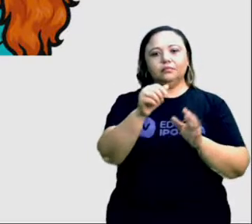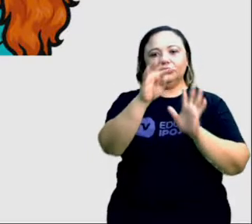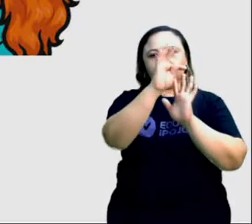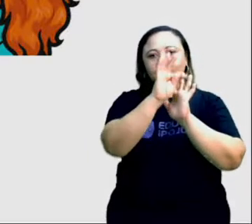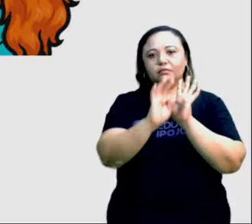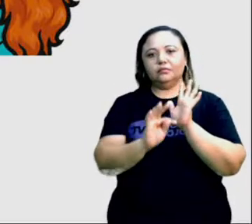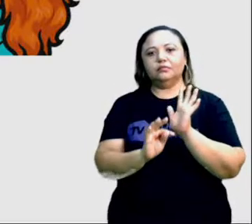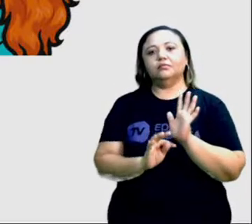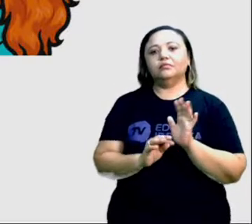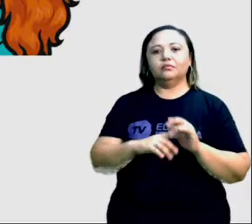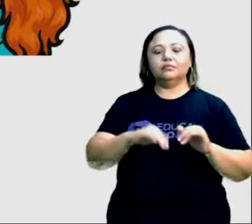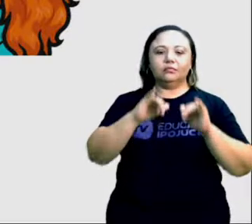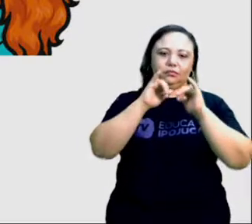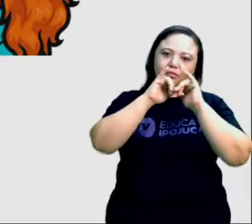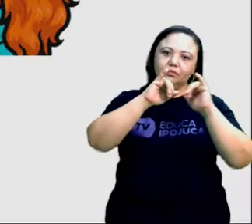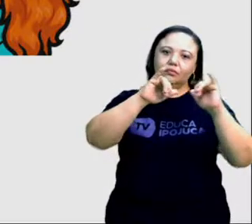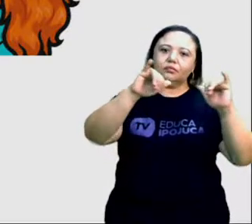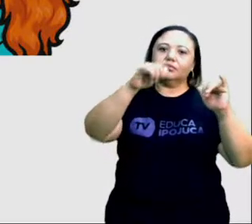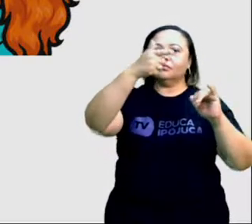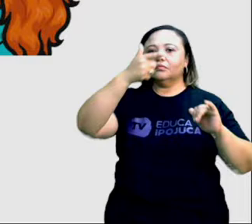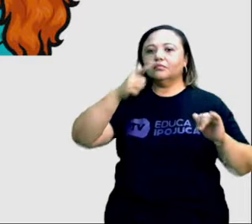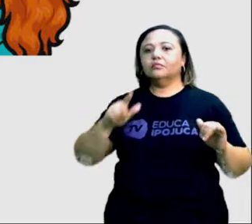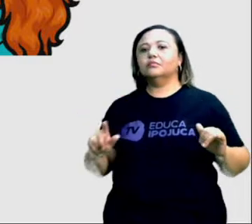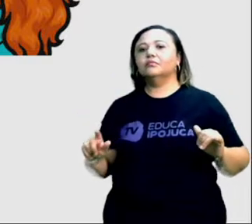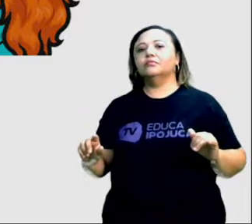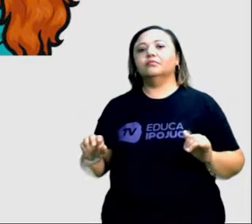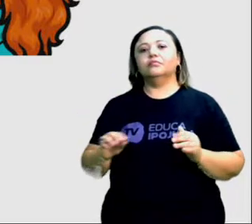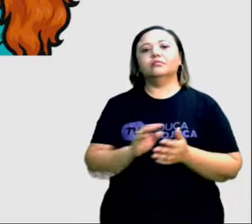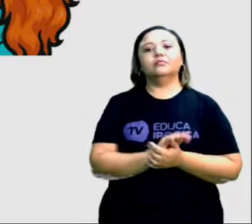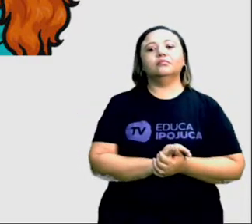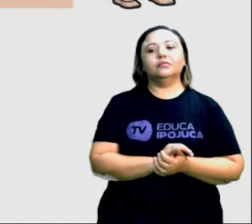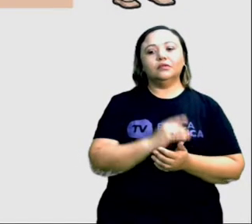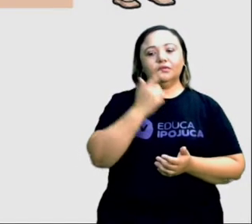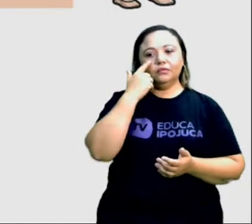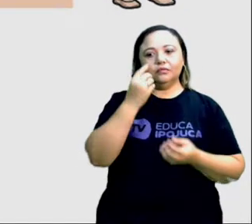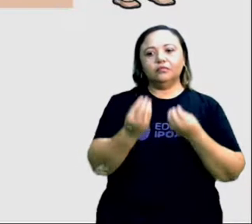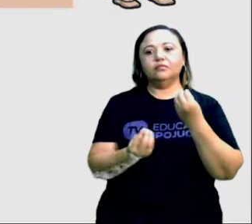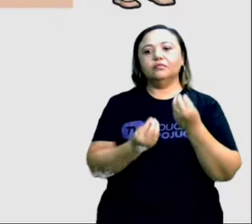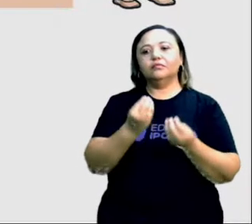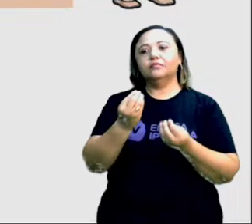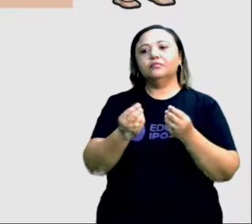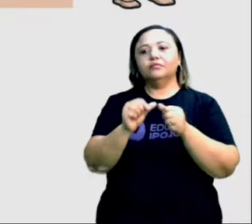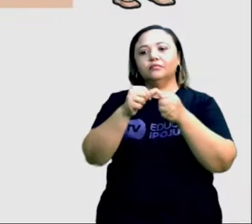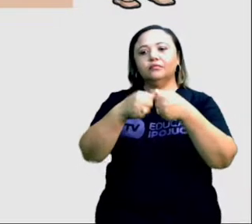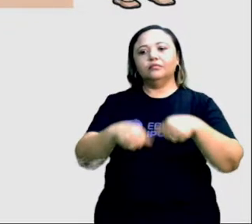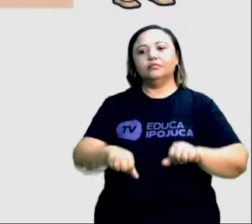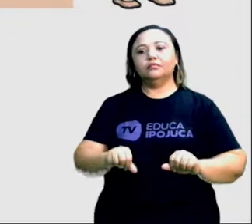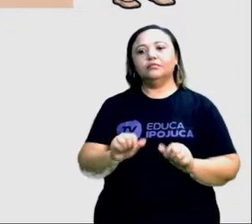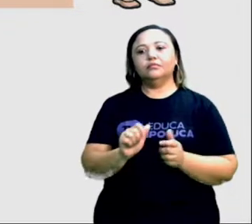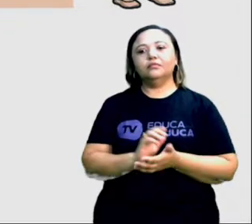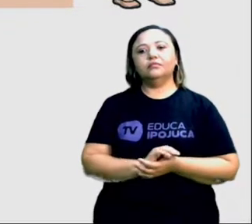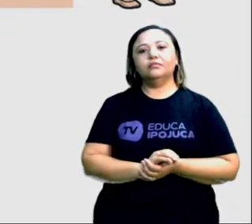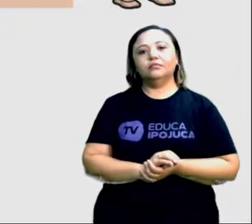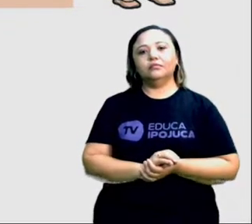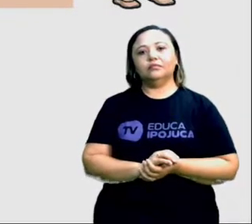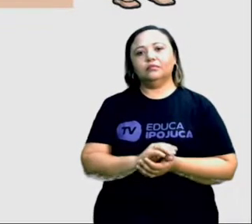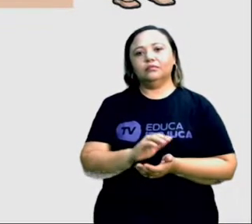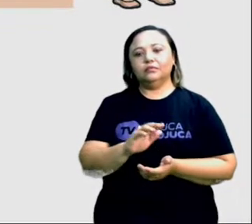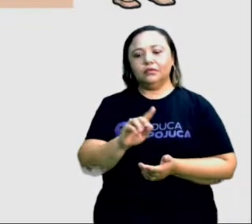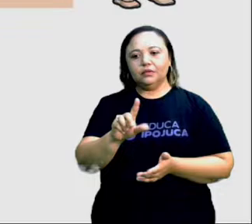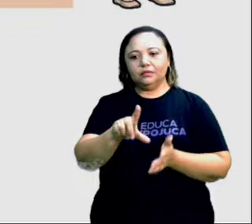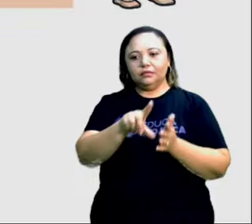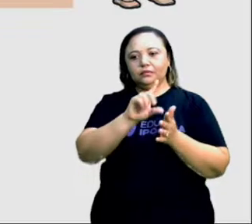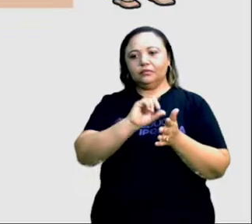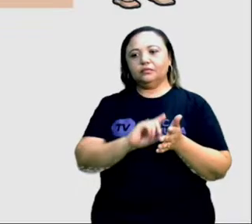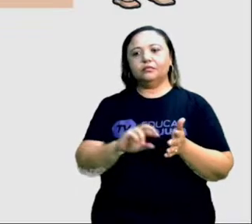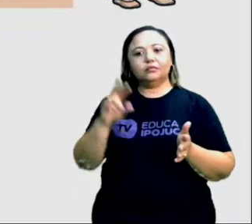gente leu na notícia os outros elementos. Então vamos ver como é que ficaria. Antes dessa análise, vamos